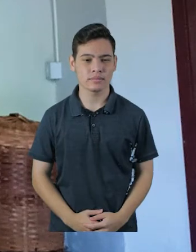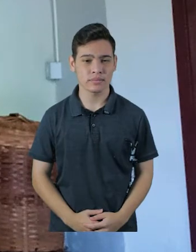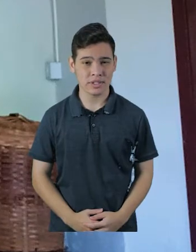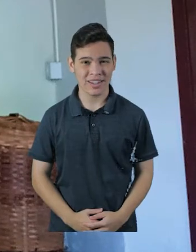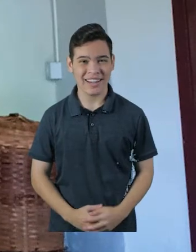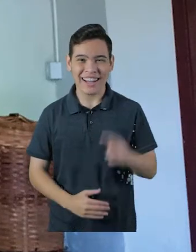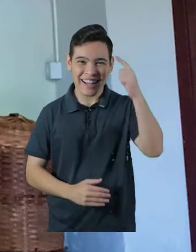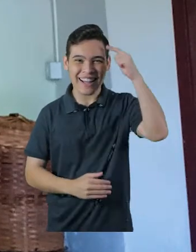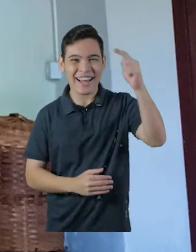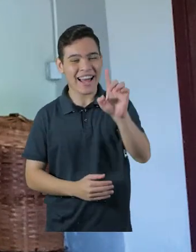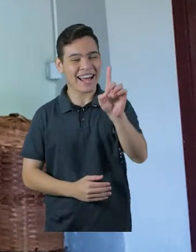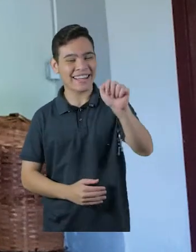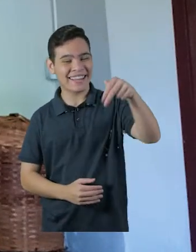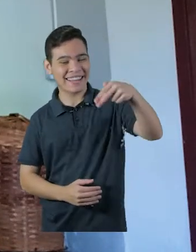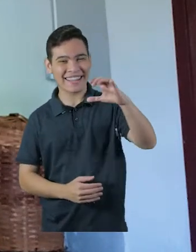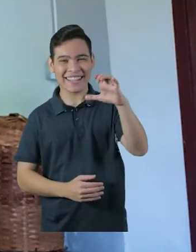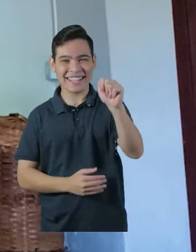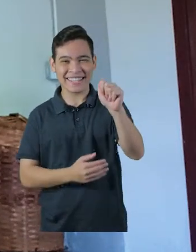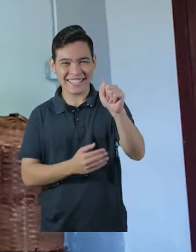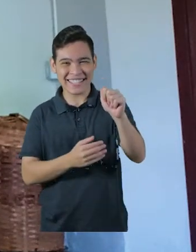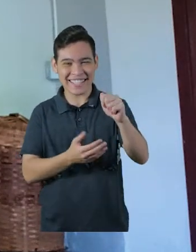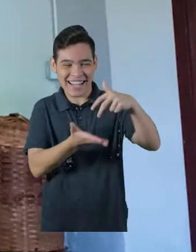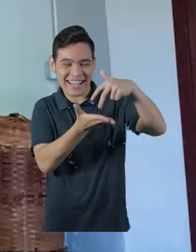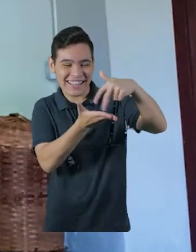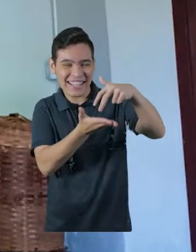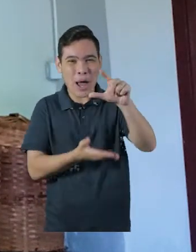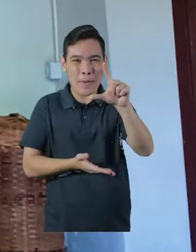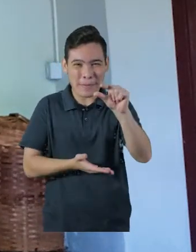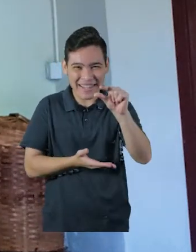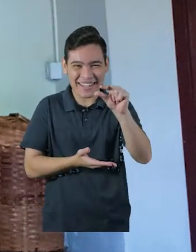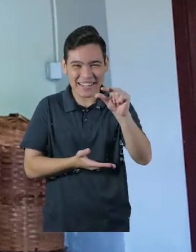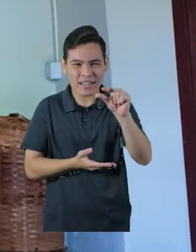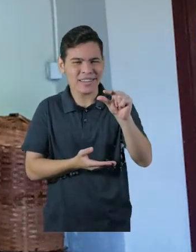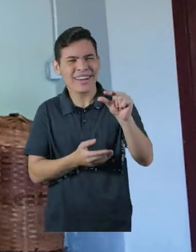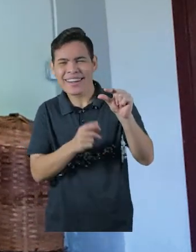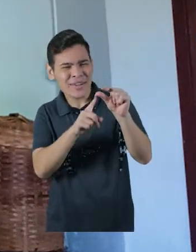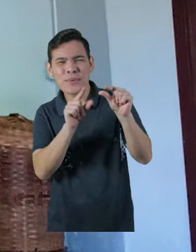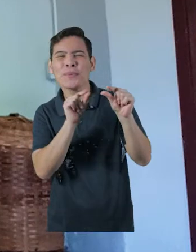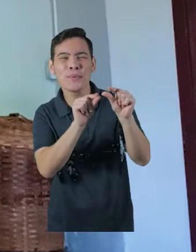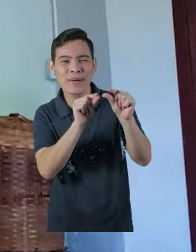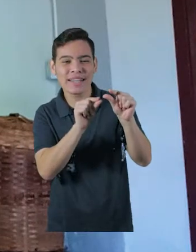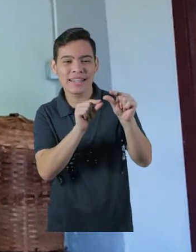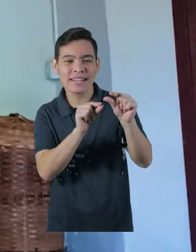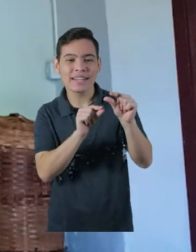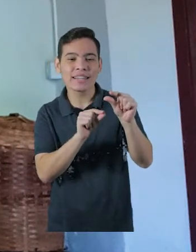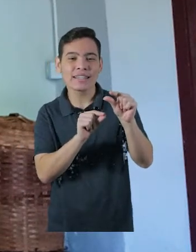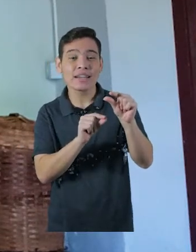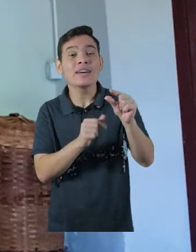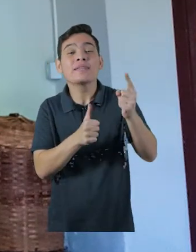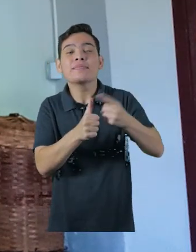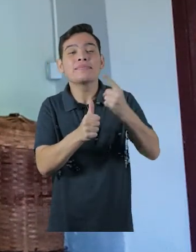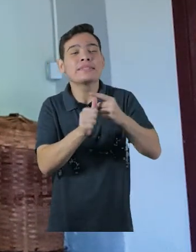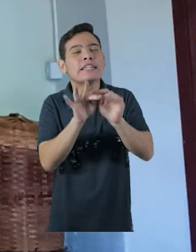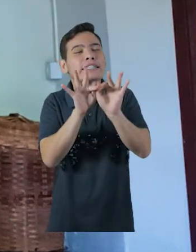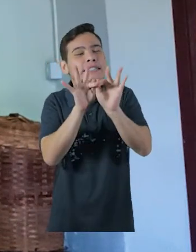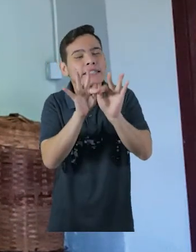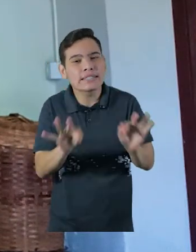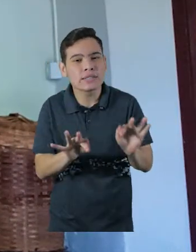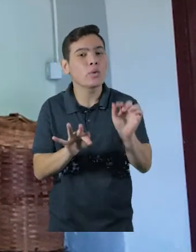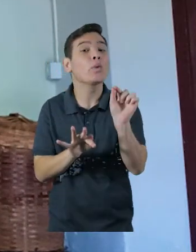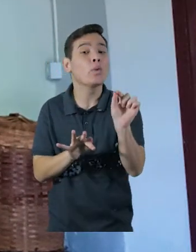Então, o que é a Pequena Dança, né? É um exercício de observar, primeiro de tudo, a